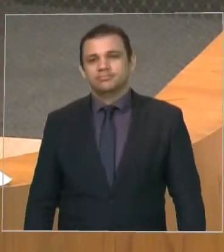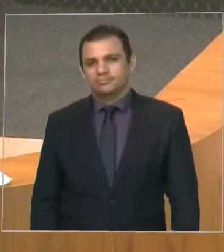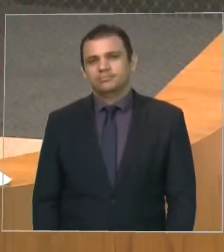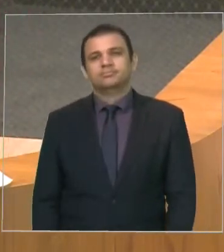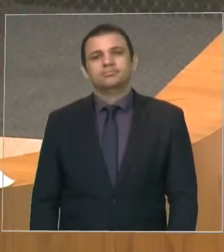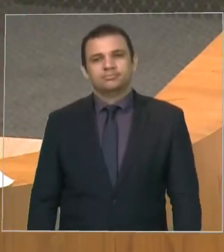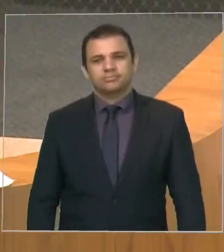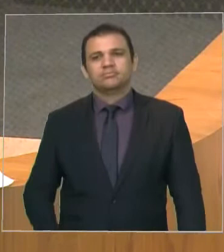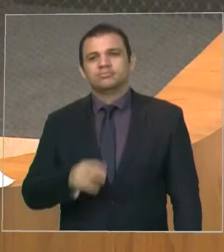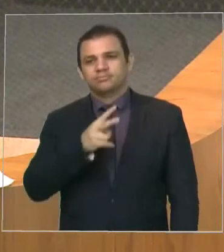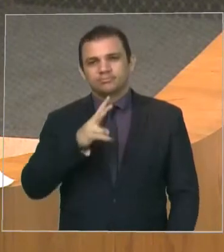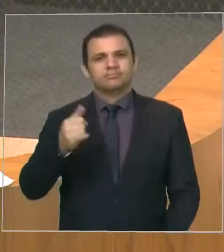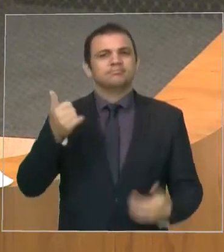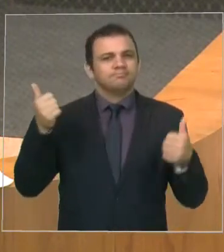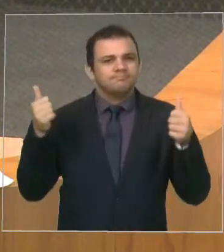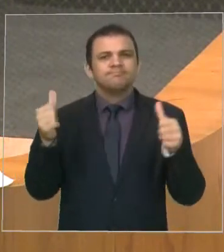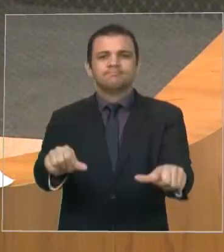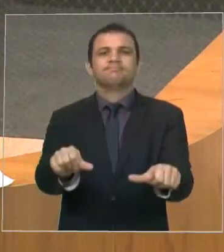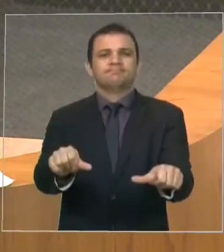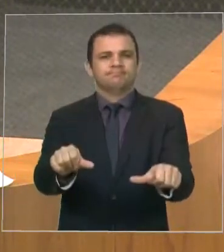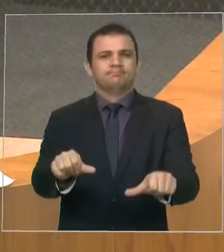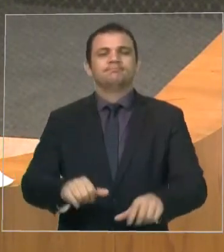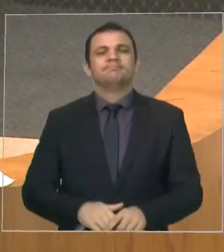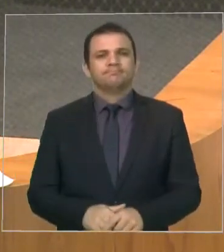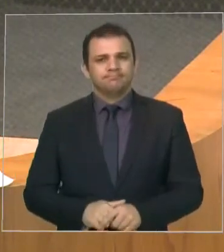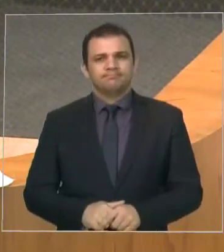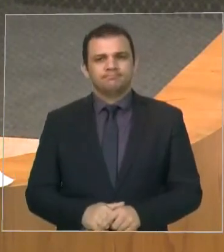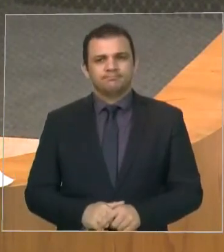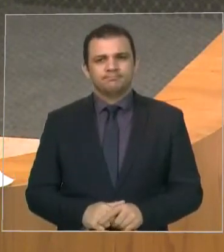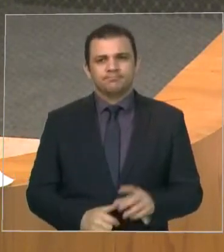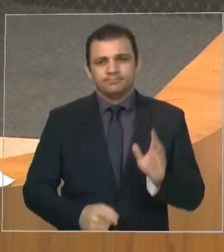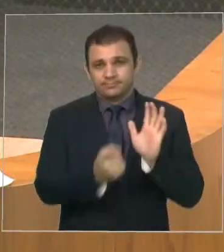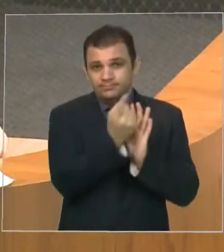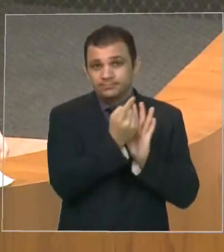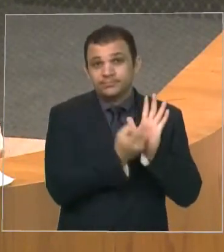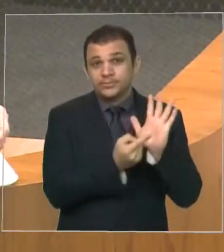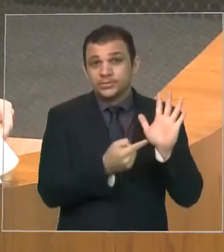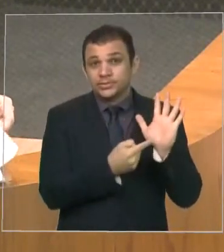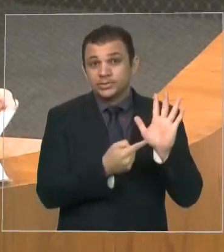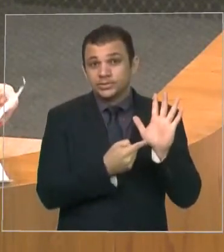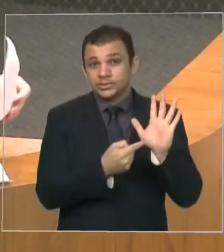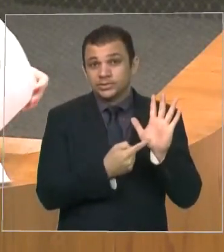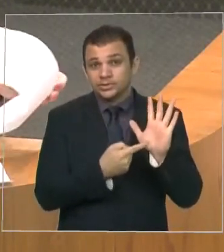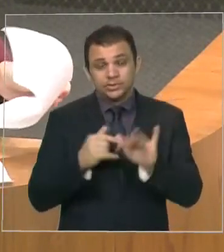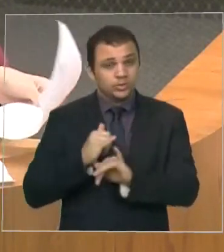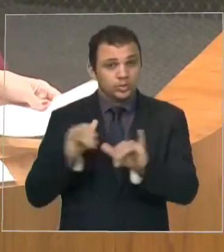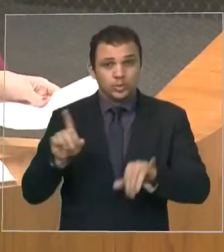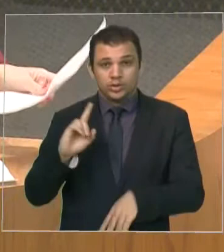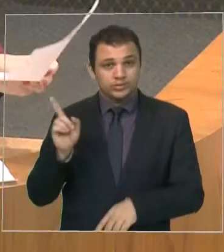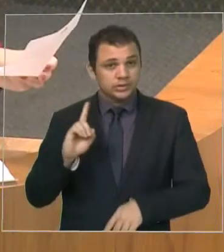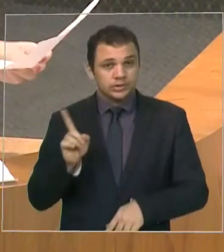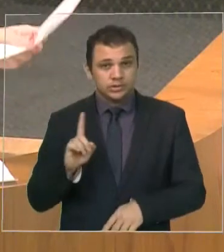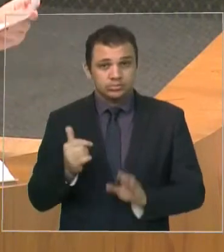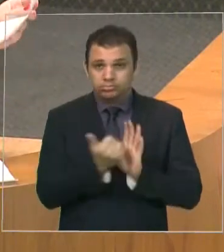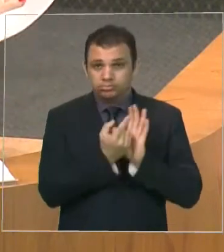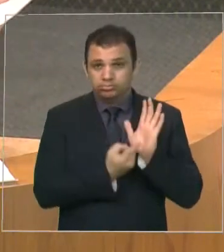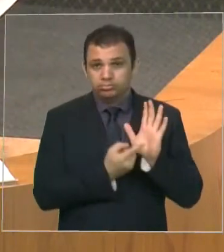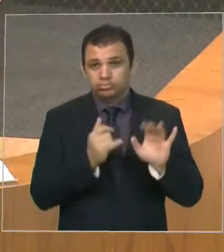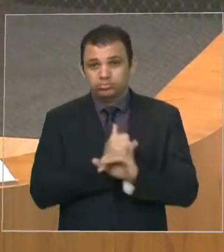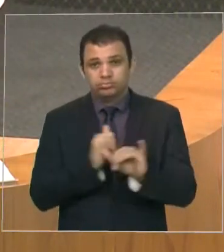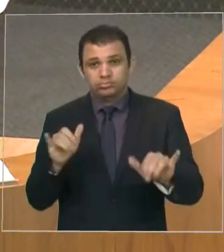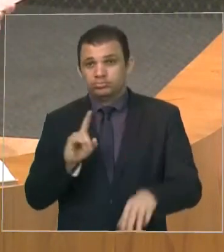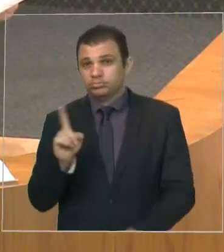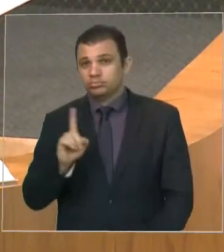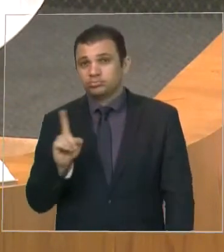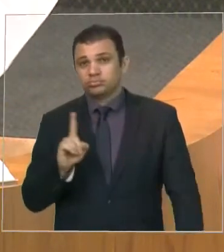ainda maior. No decreto, ele não diz, está aqui o decreto. No decreto ele não